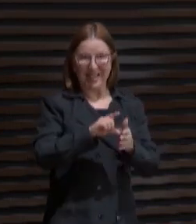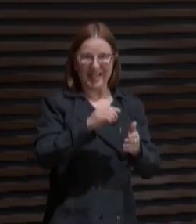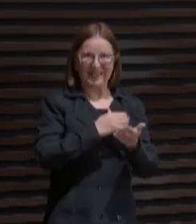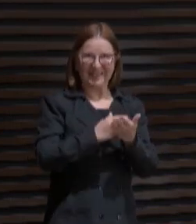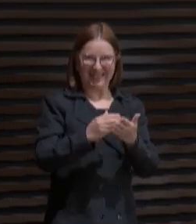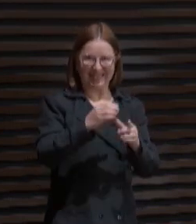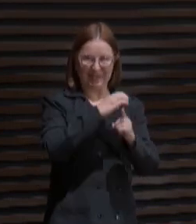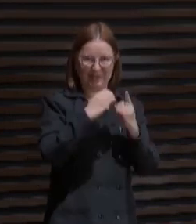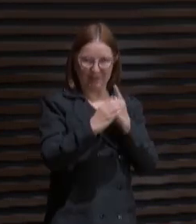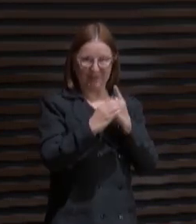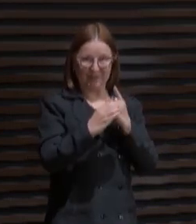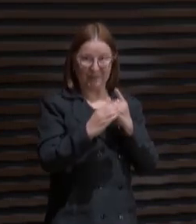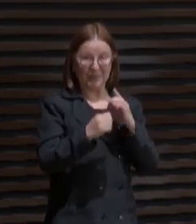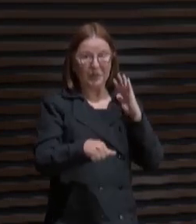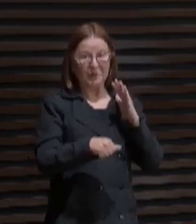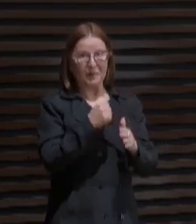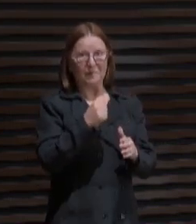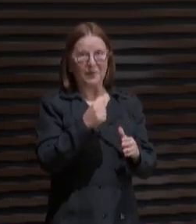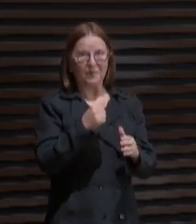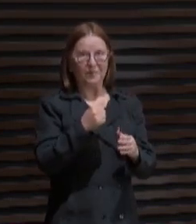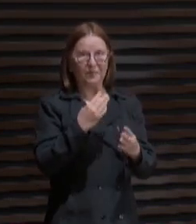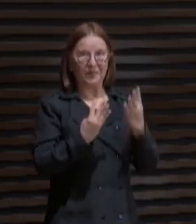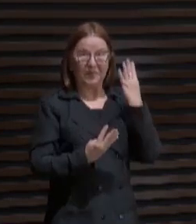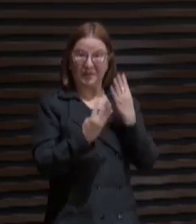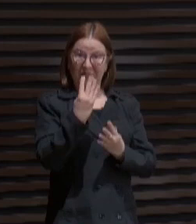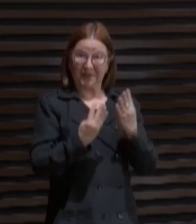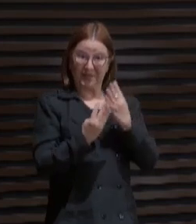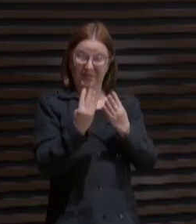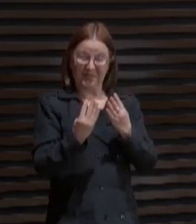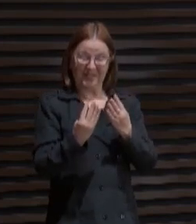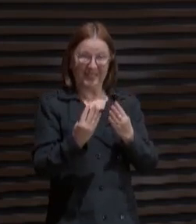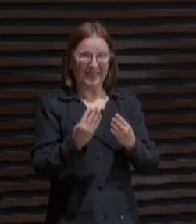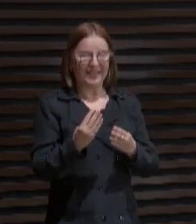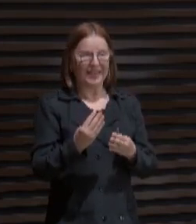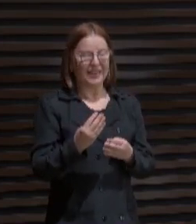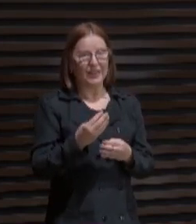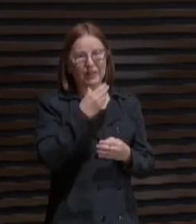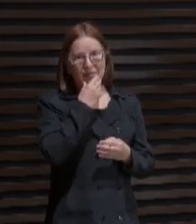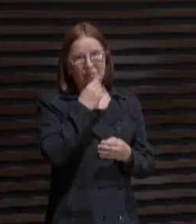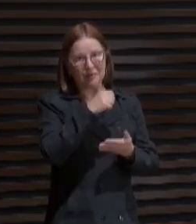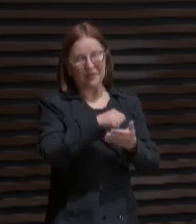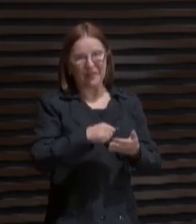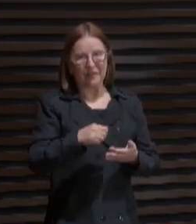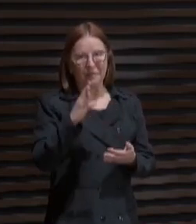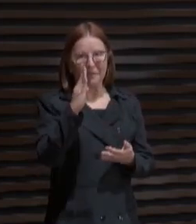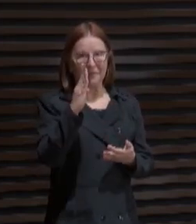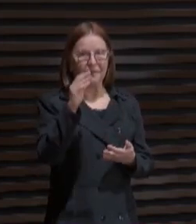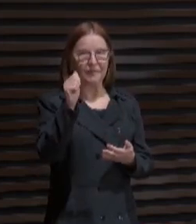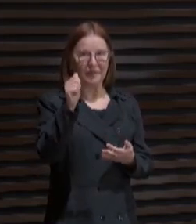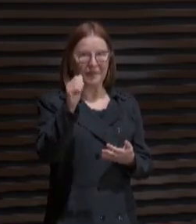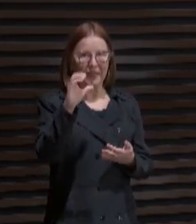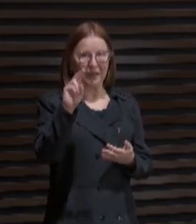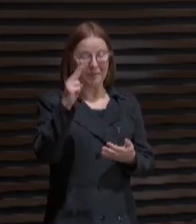foi uma cantata muito linda de Johann Sebastian Bach, em que o título é